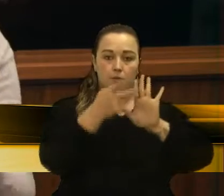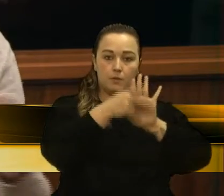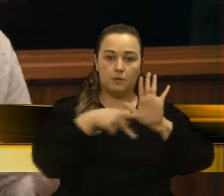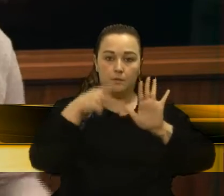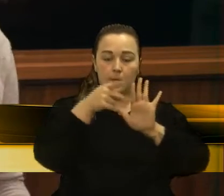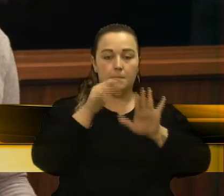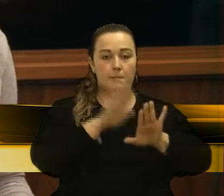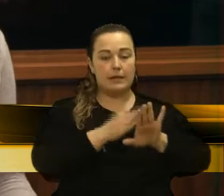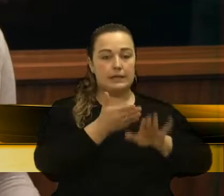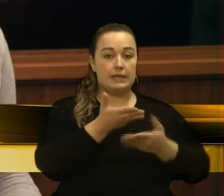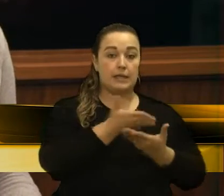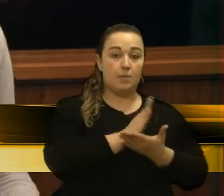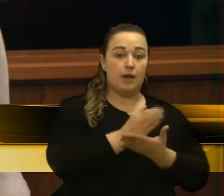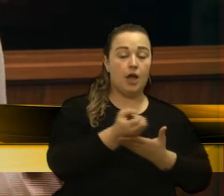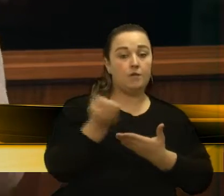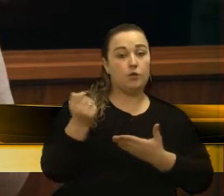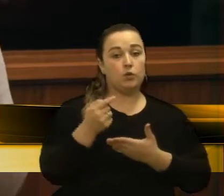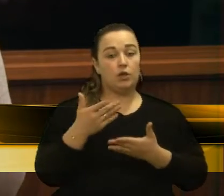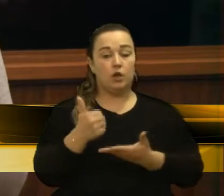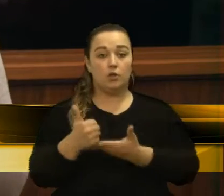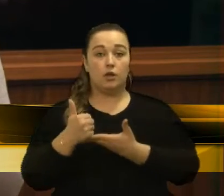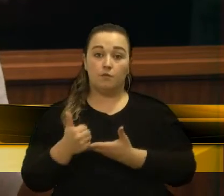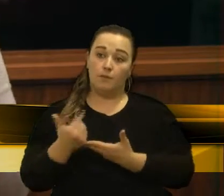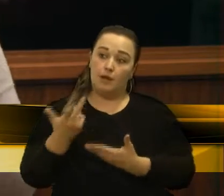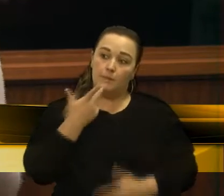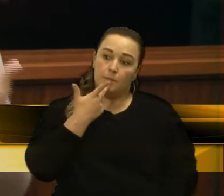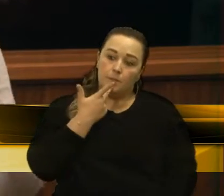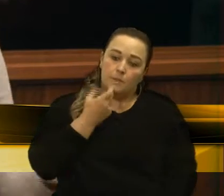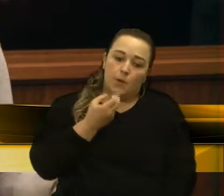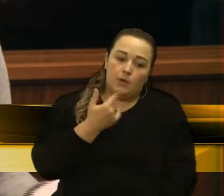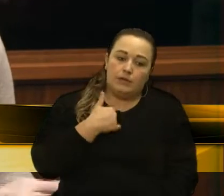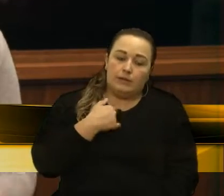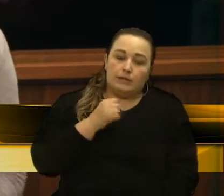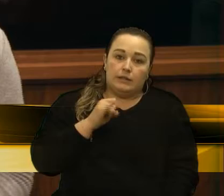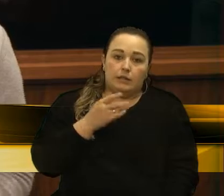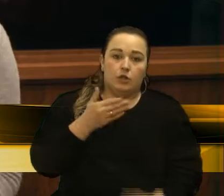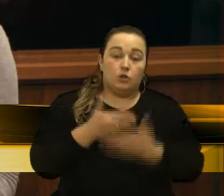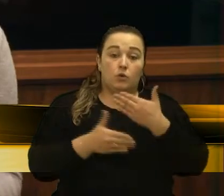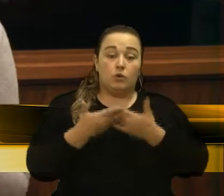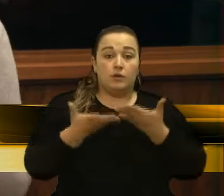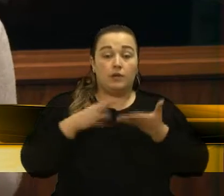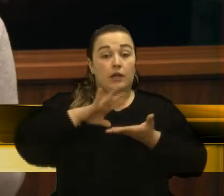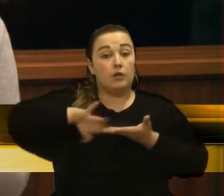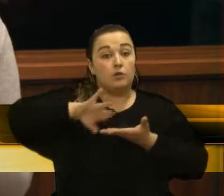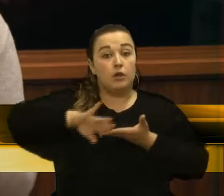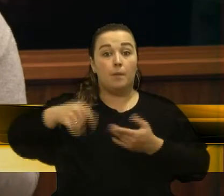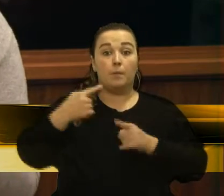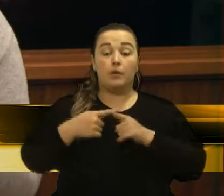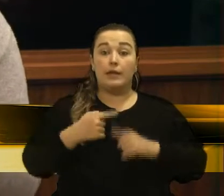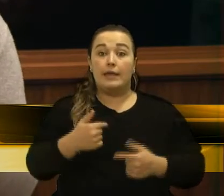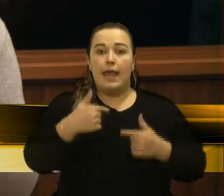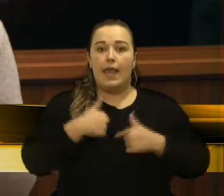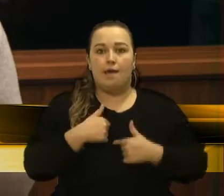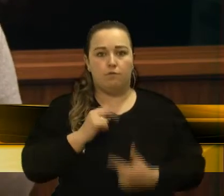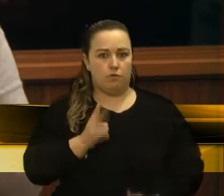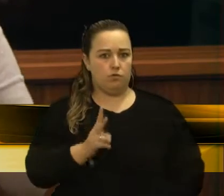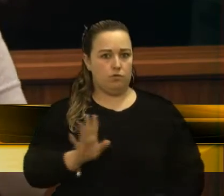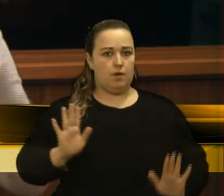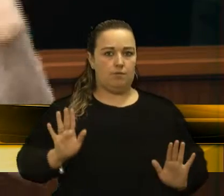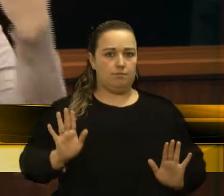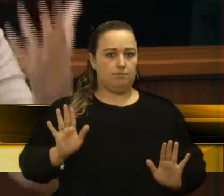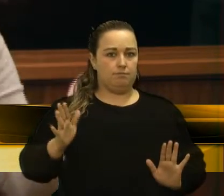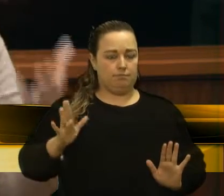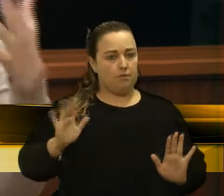do que realmente colaborava. Aí eu disse, bom, então, se todo mundo está querendo tirar, né, por que eu vou manter? Isso quer dizer, existe